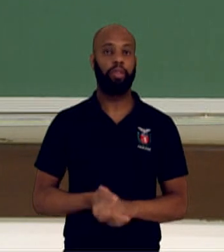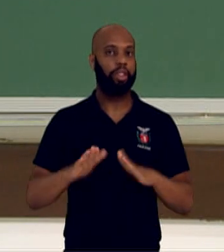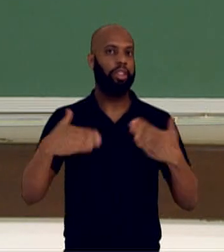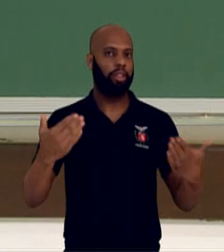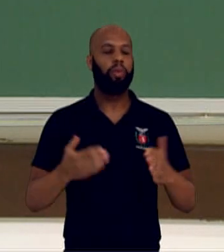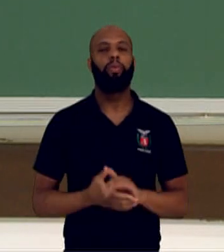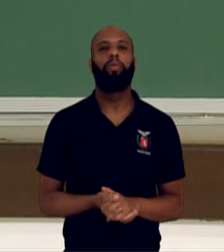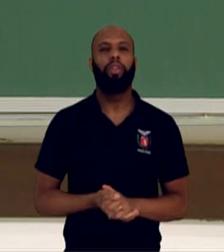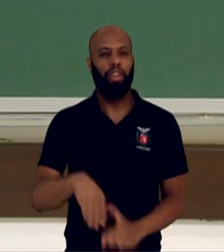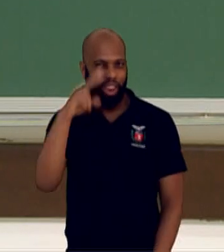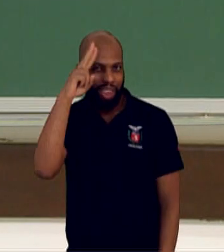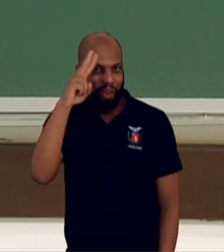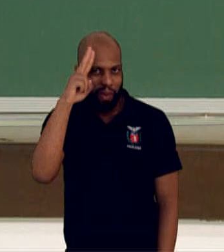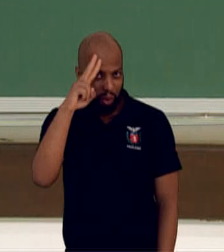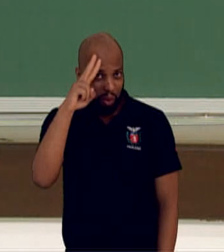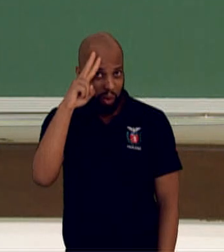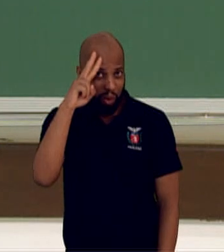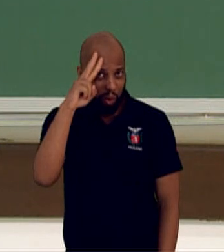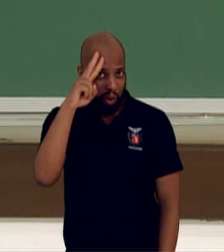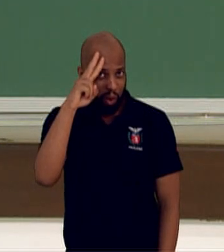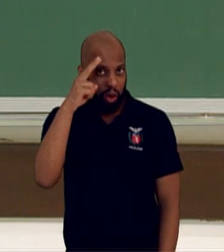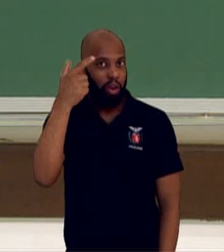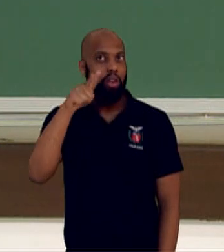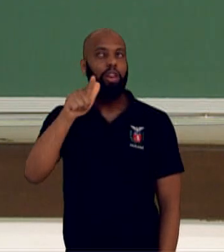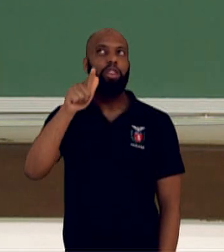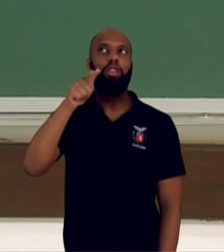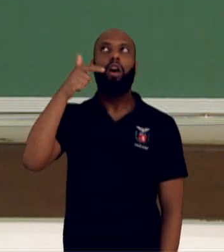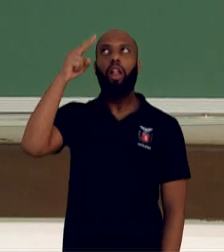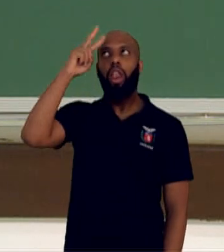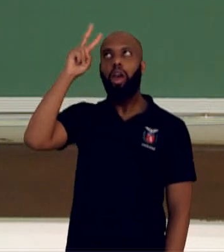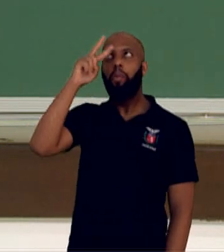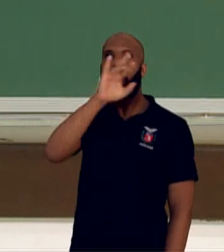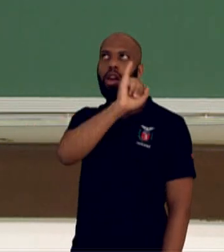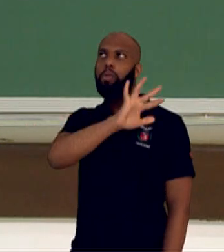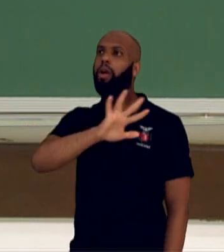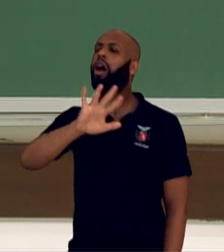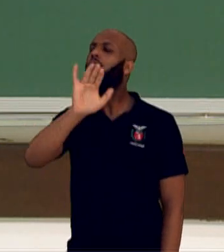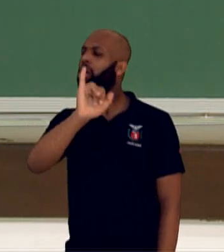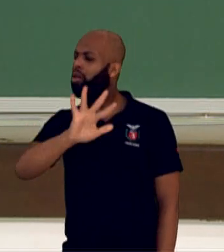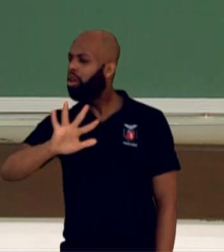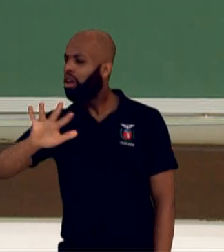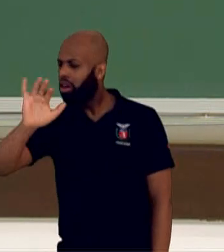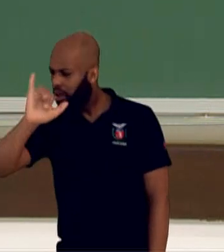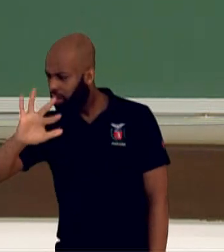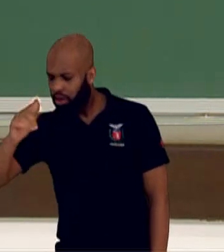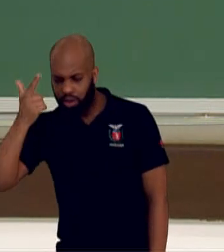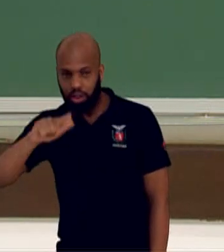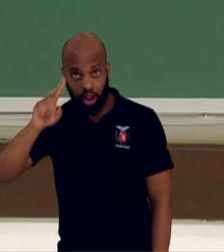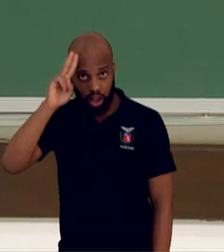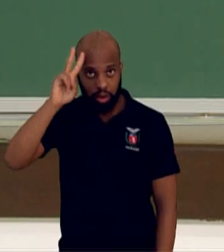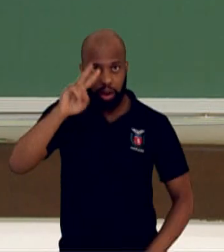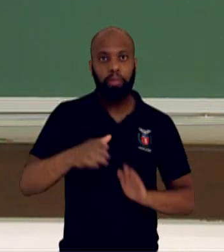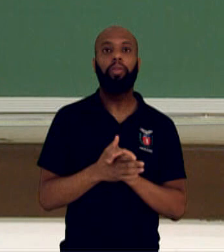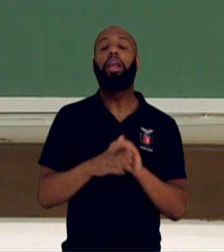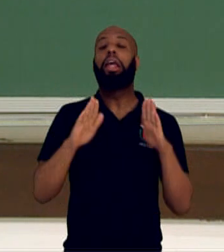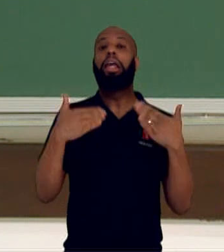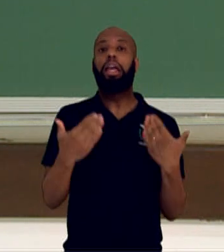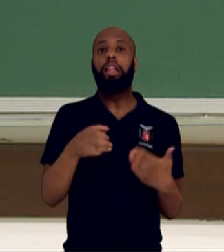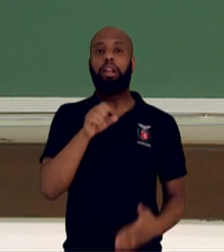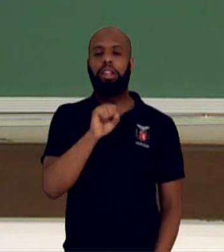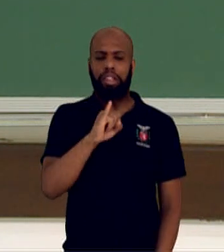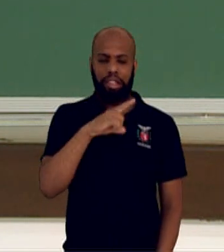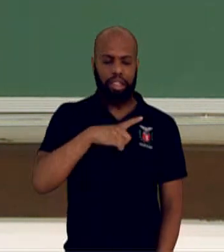Daí, lembraram? Fecharam os olhos, visualizaram bem direitinho? Ah, muito bem. Então, gente, quando a gente tiver